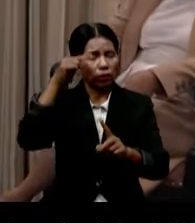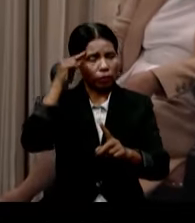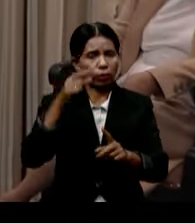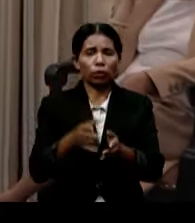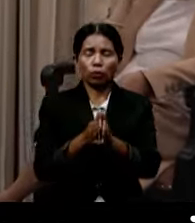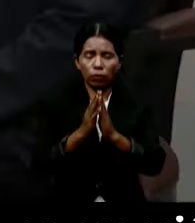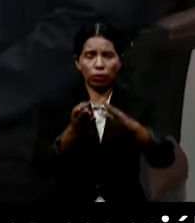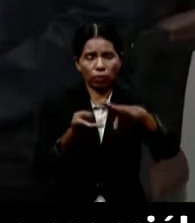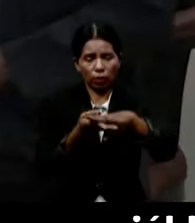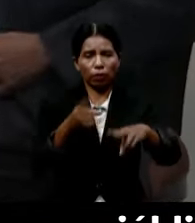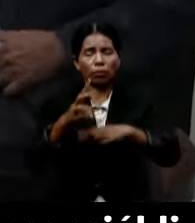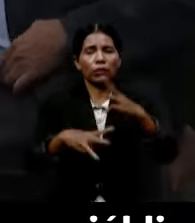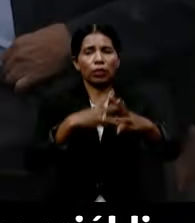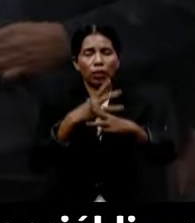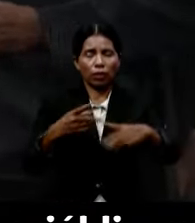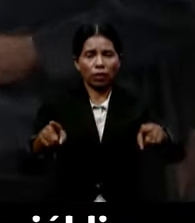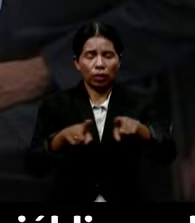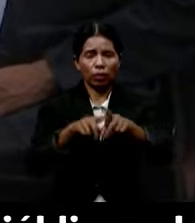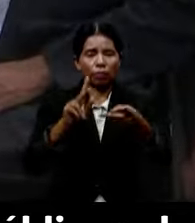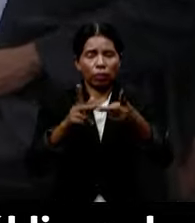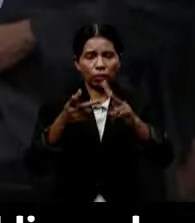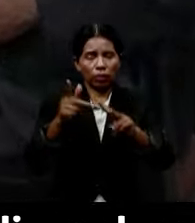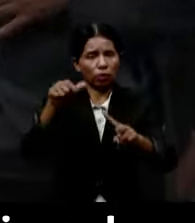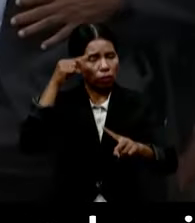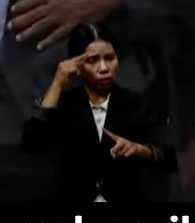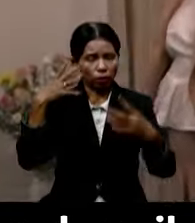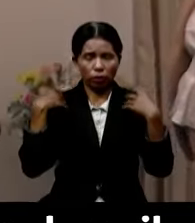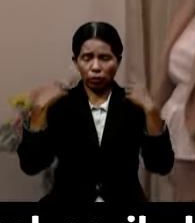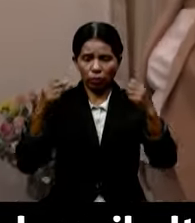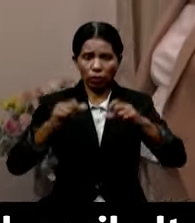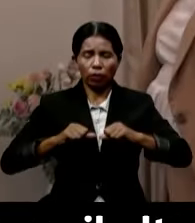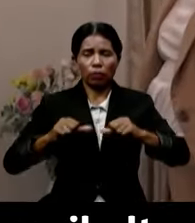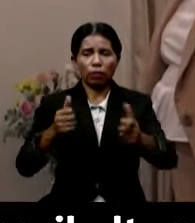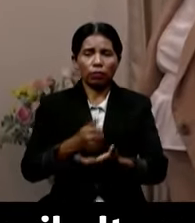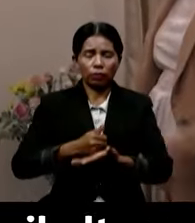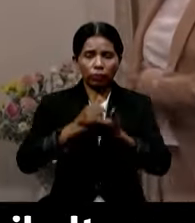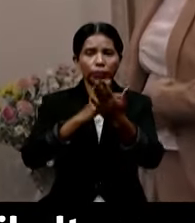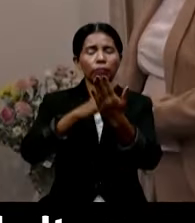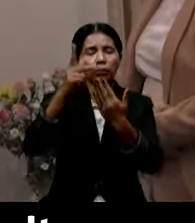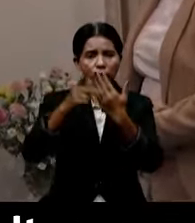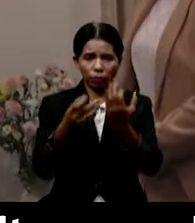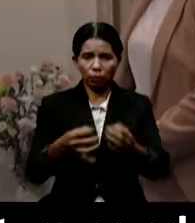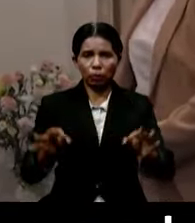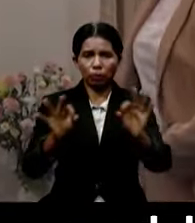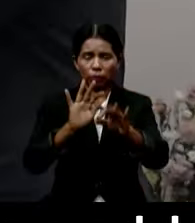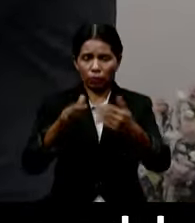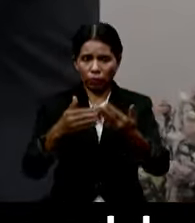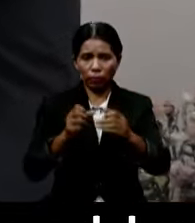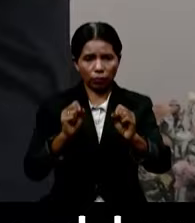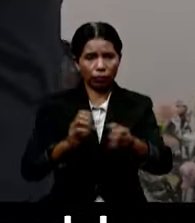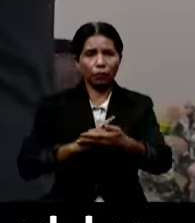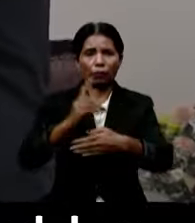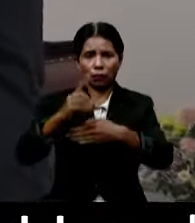Russo Banco Mundial, Hanessa, parceiro governo de Beforte, ato continua apoio ao programa Prioridade Sira, no Bebele